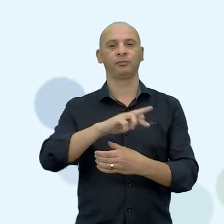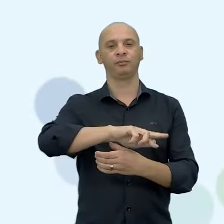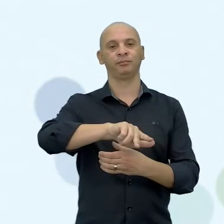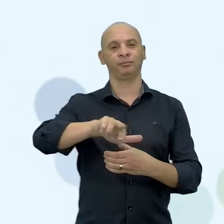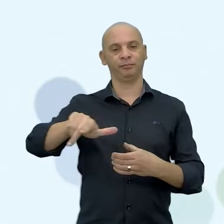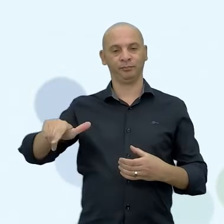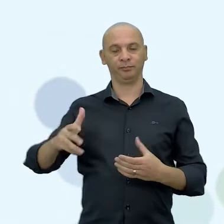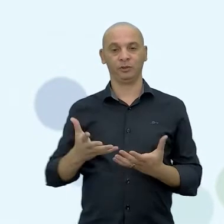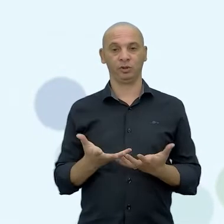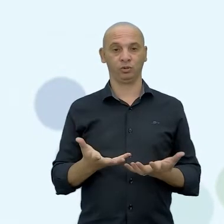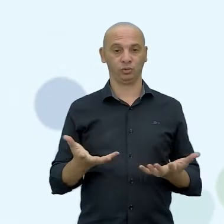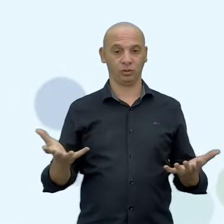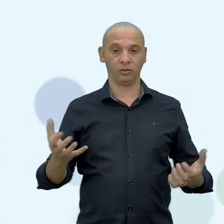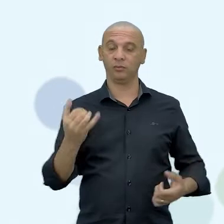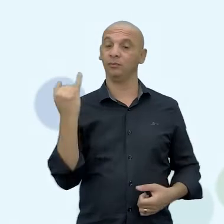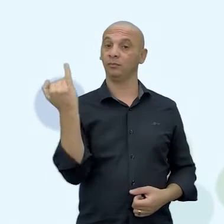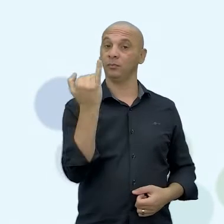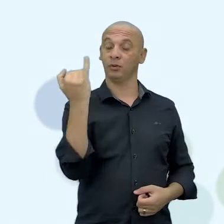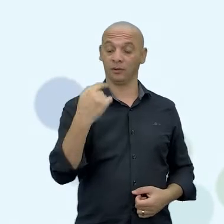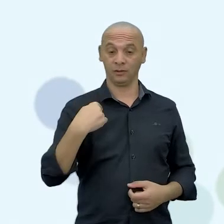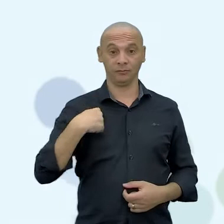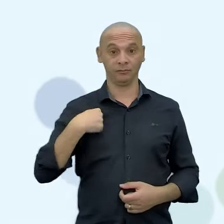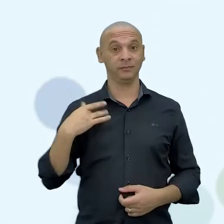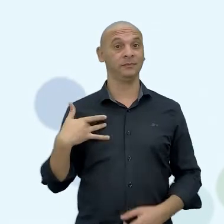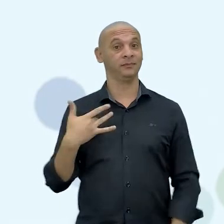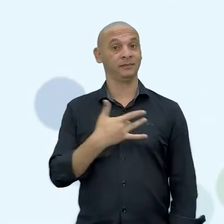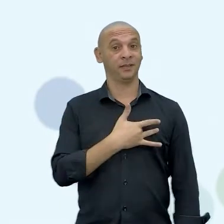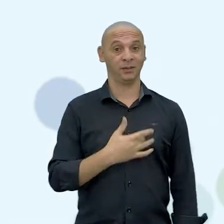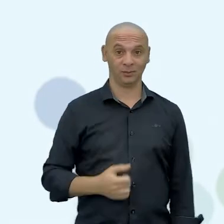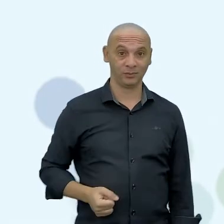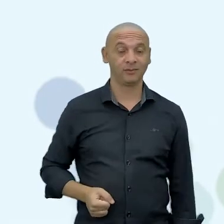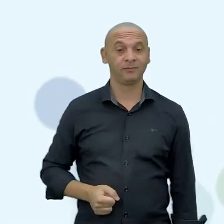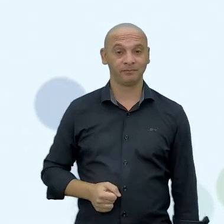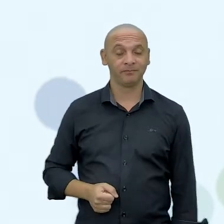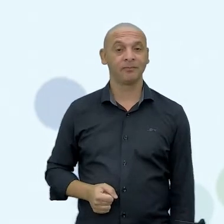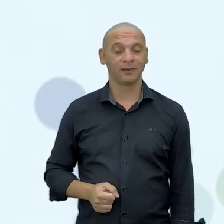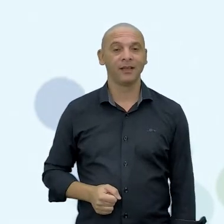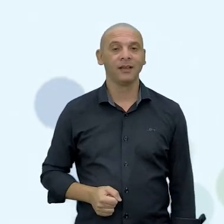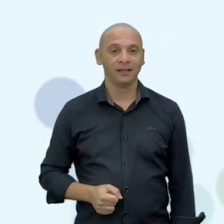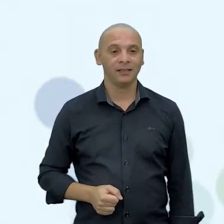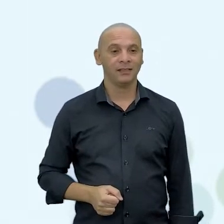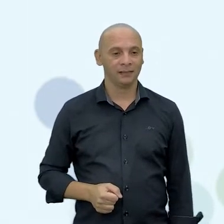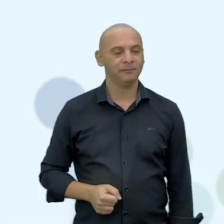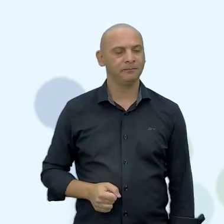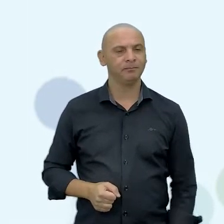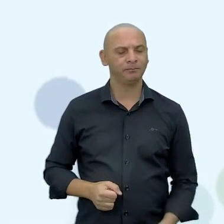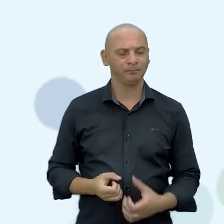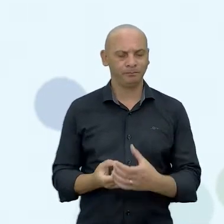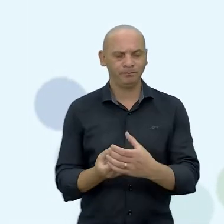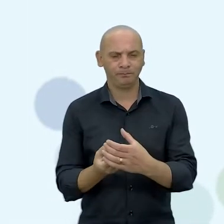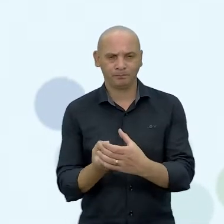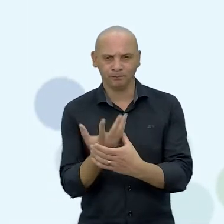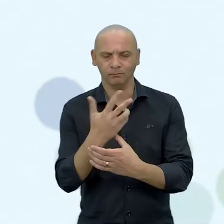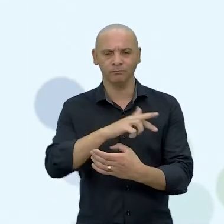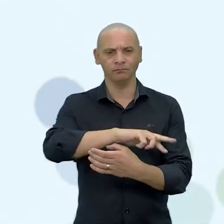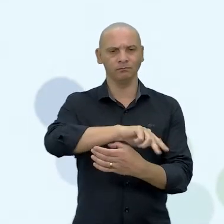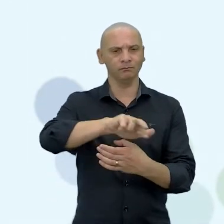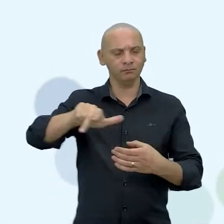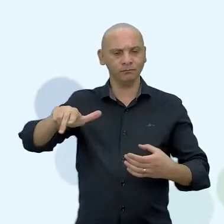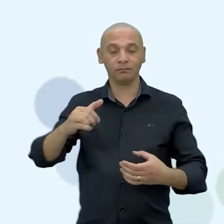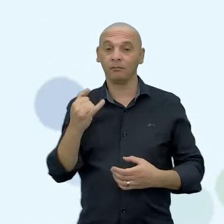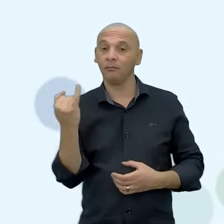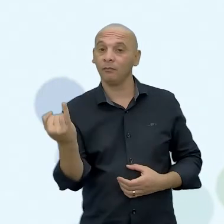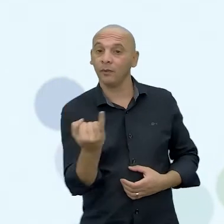é necessária para a nossa saúde. Então, a biodiversidade do solo é uma fonte importante